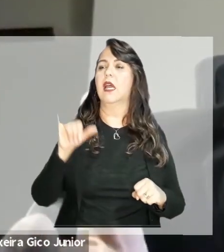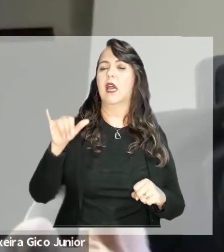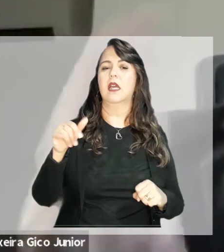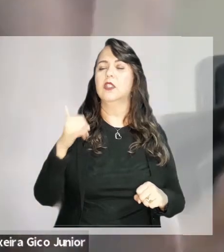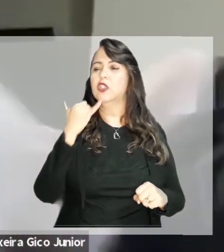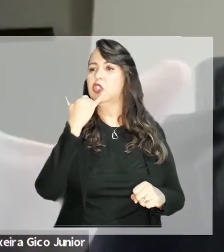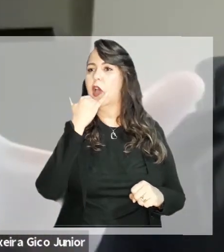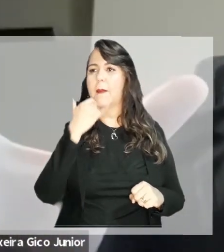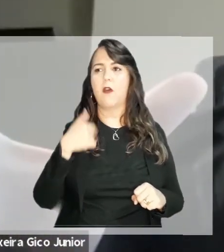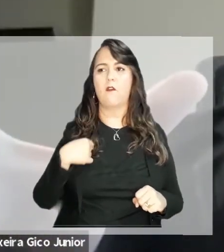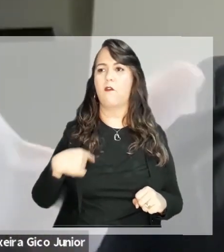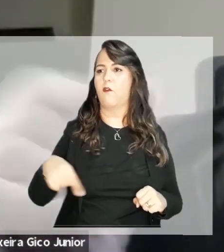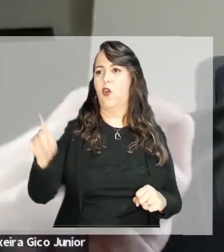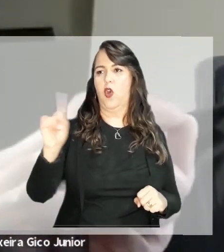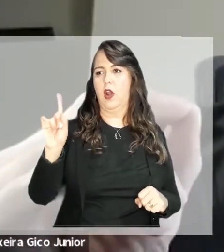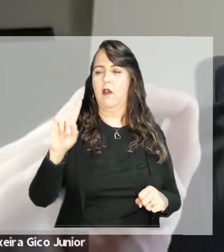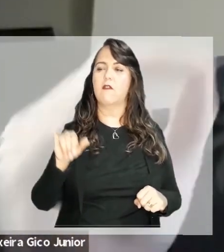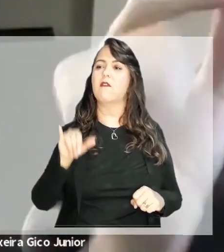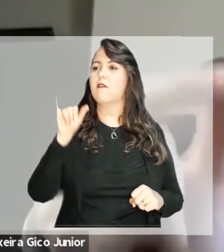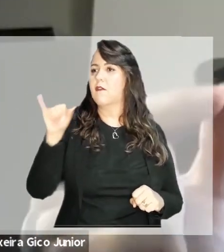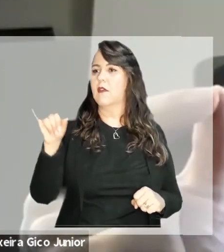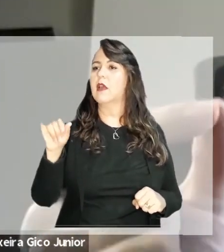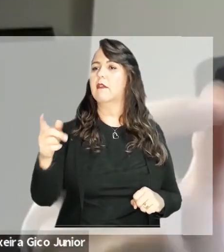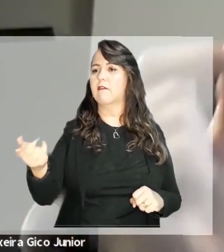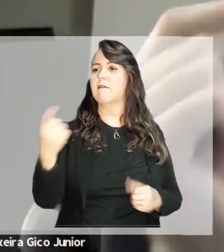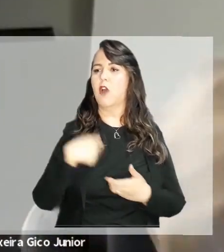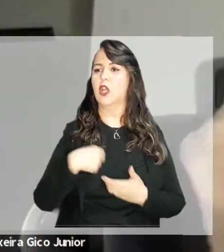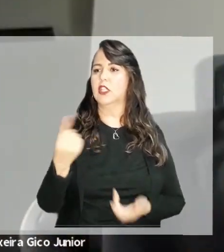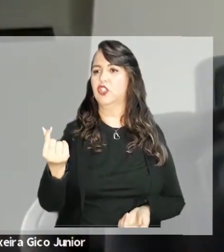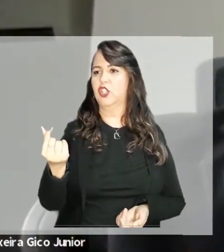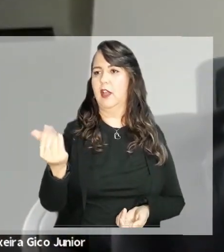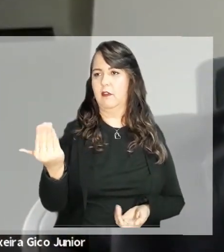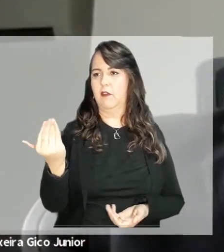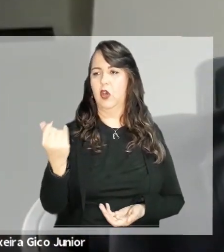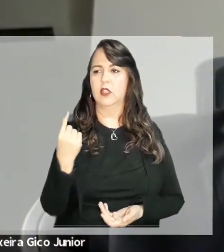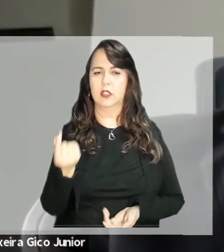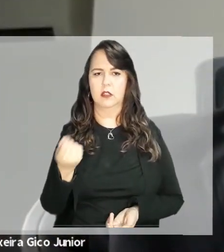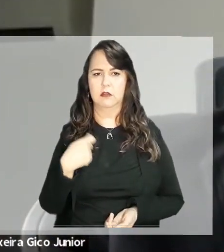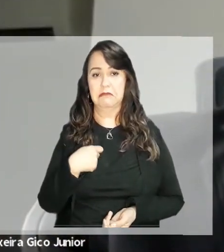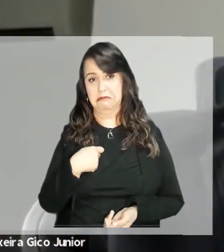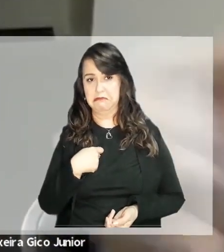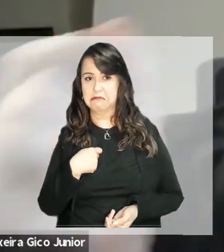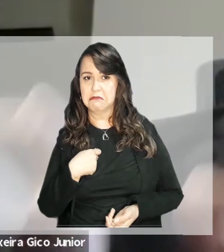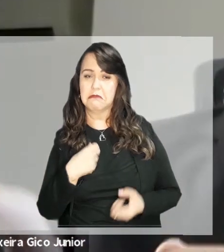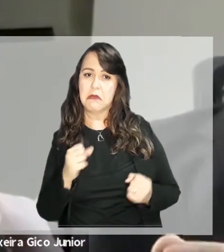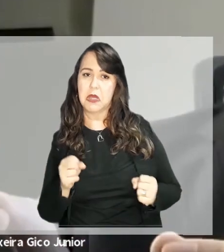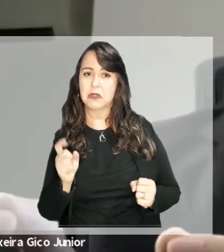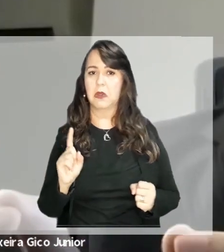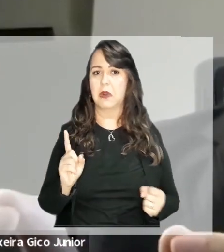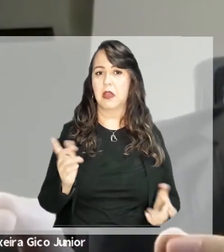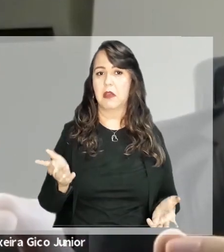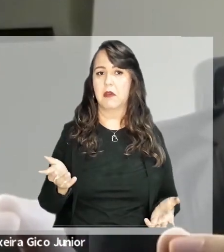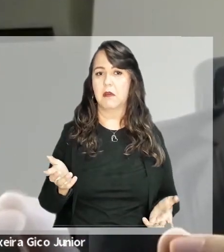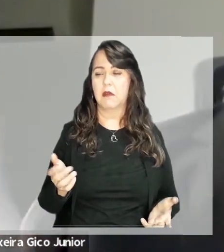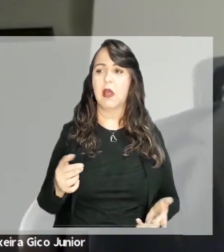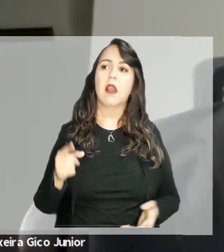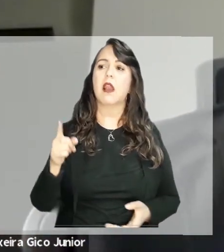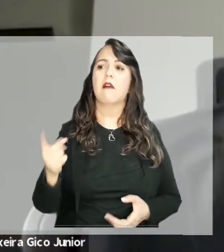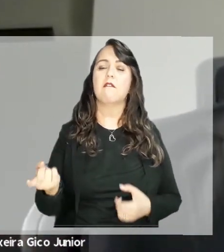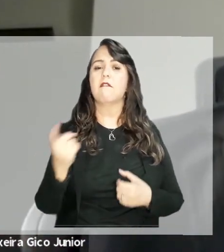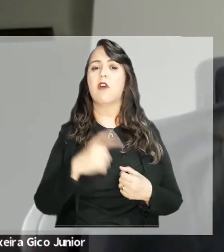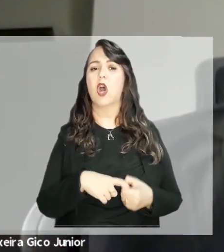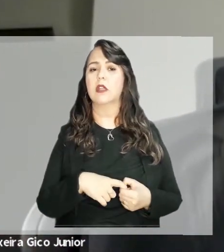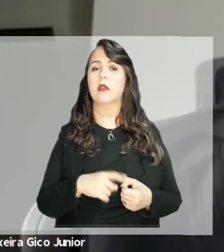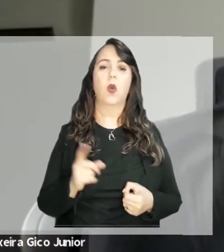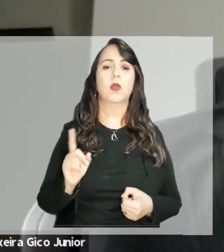ou não tem que devolver? Era interessante. Se não tem que devolver, menos ações serão ajuizadas, porque já